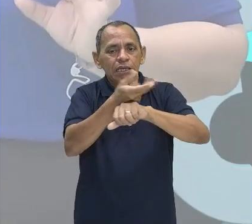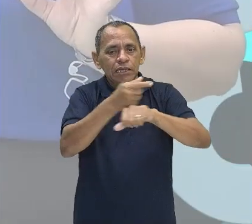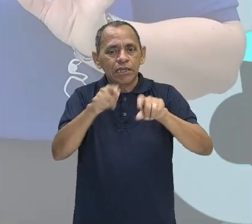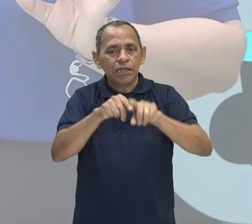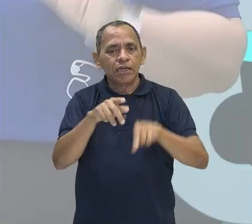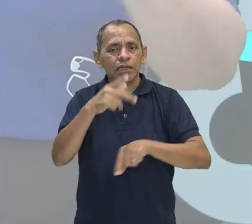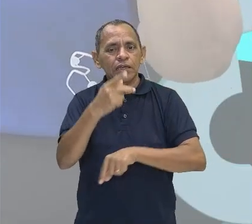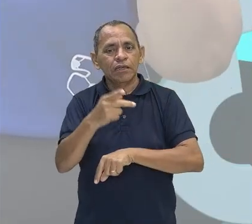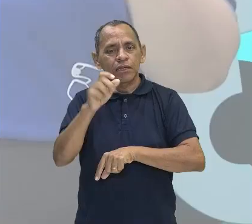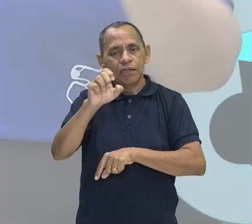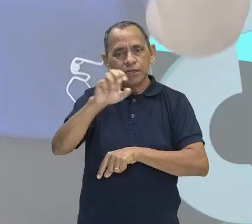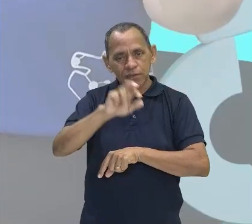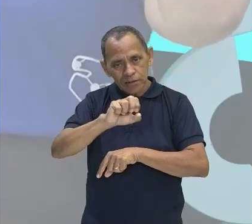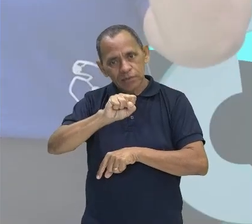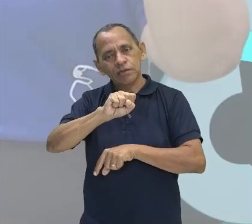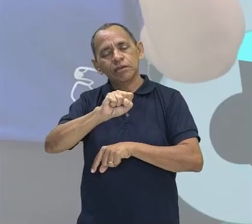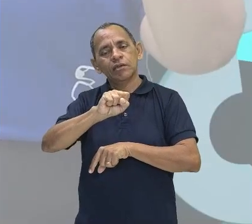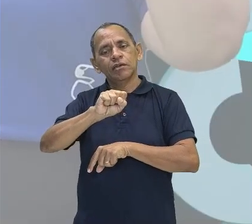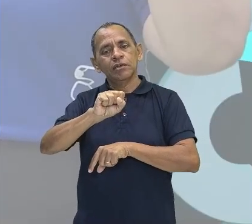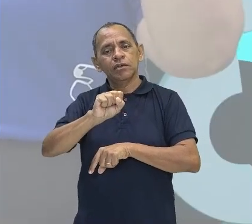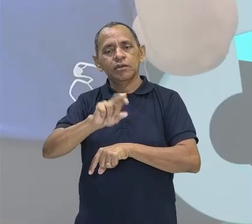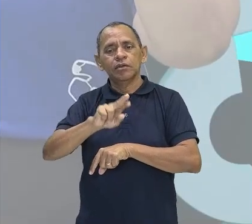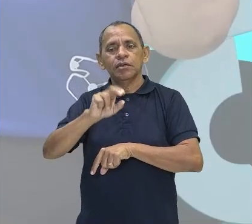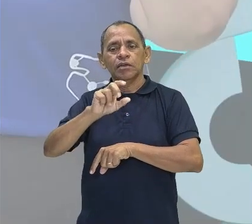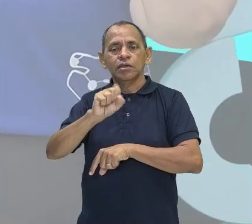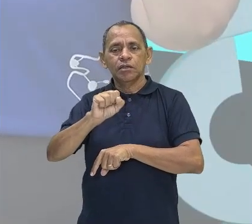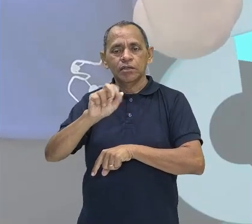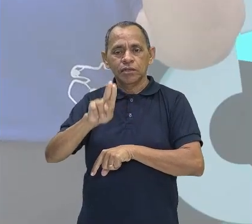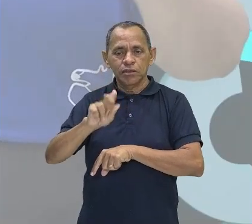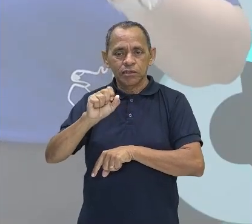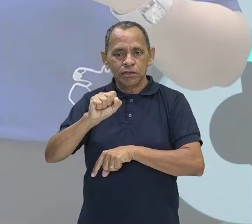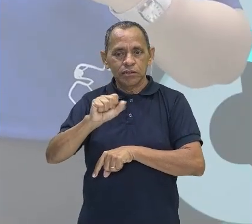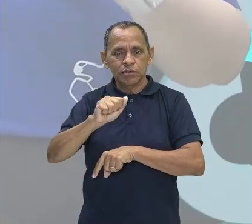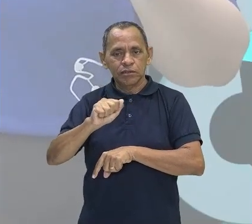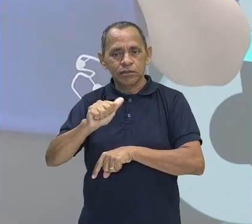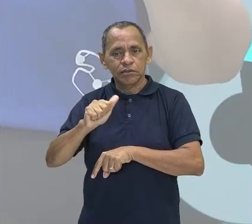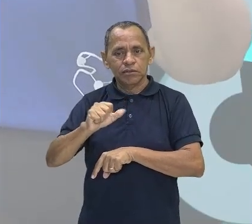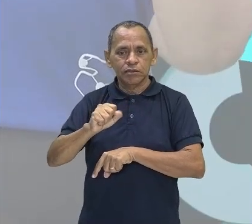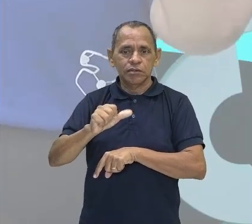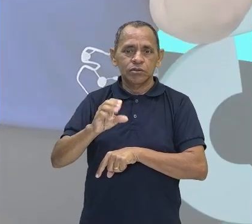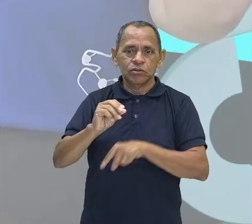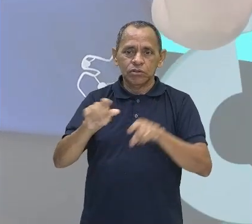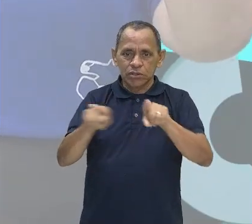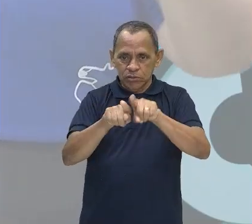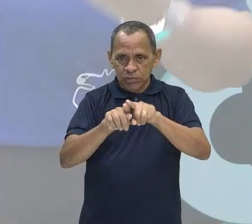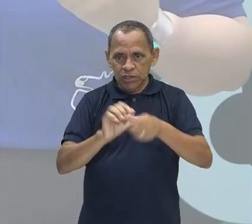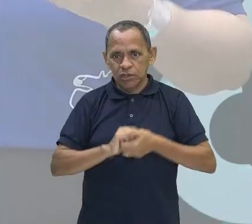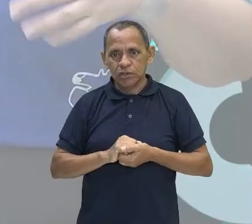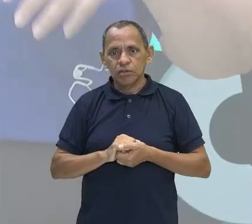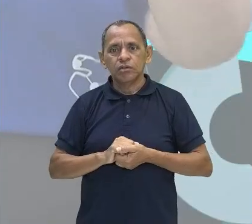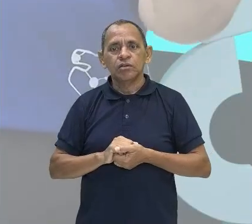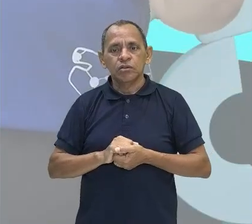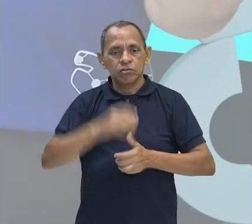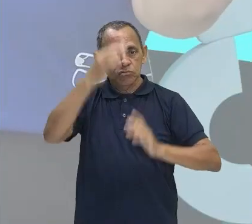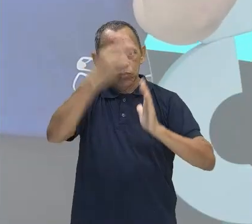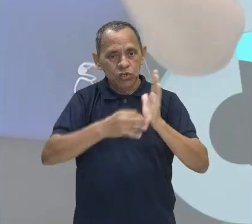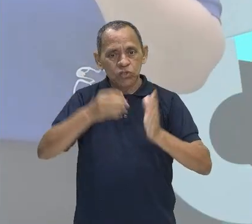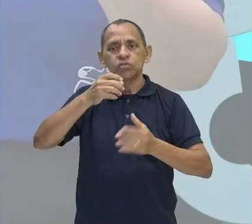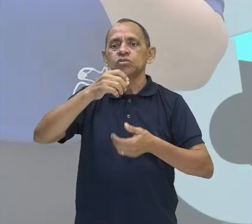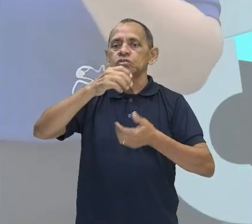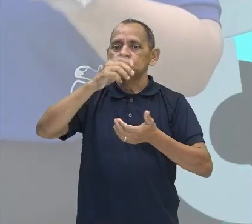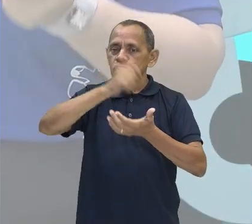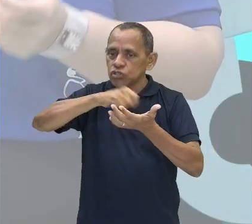o convencimento. Então, existem textos que são escritos, que são elaborados, que